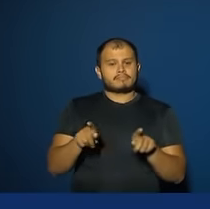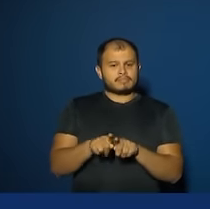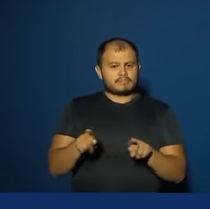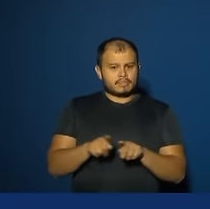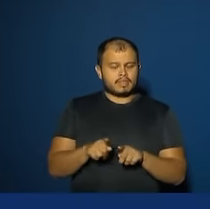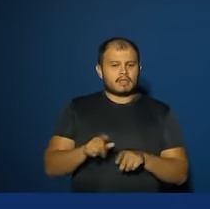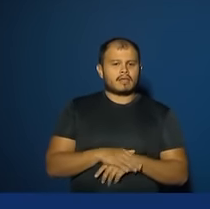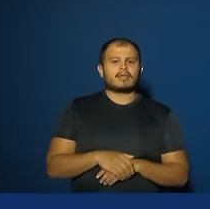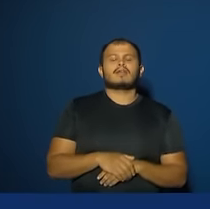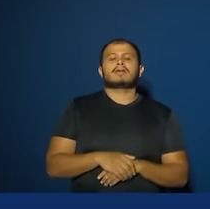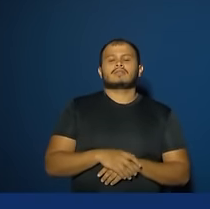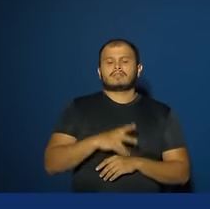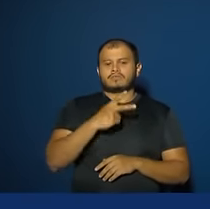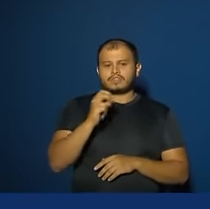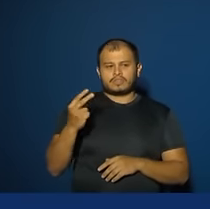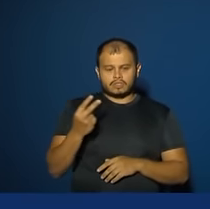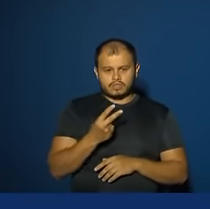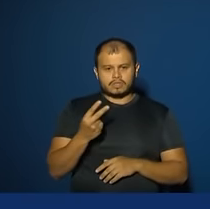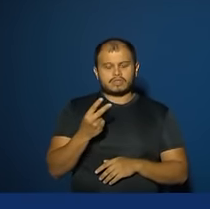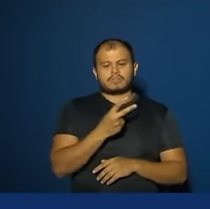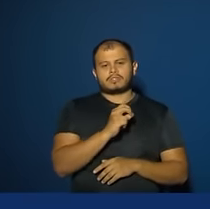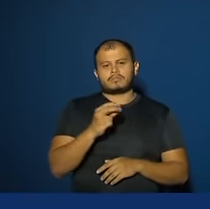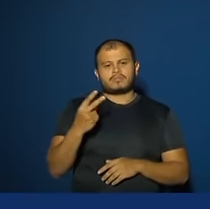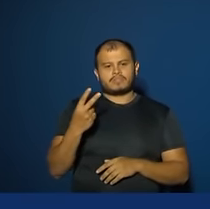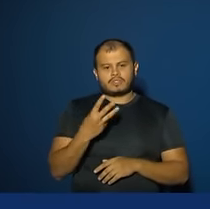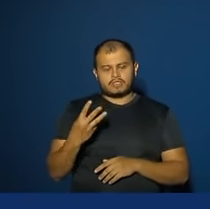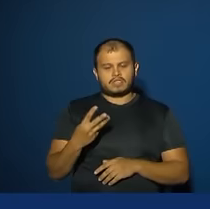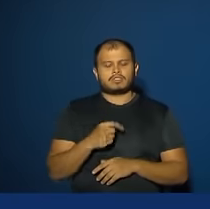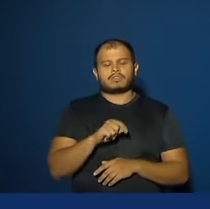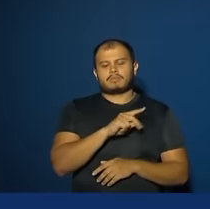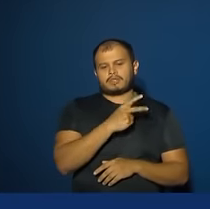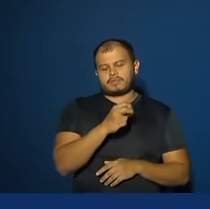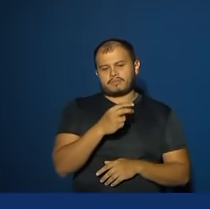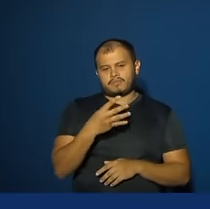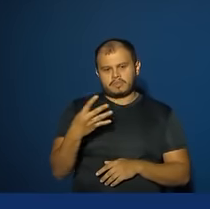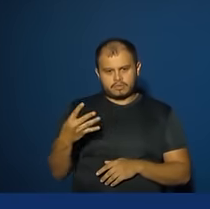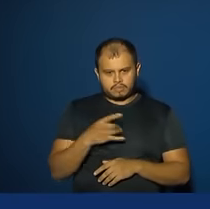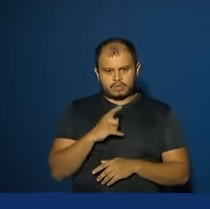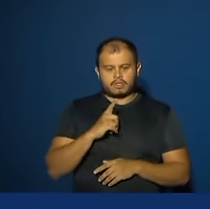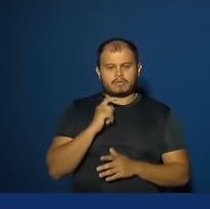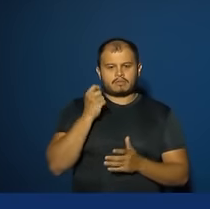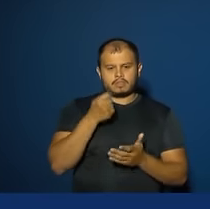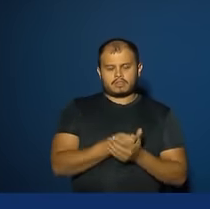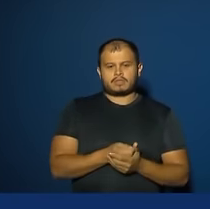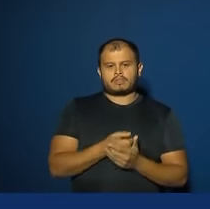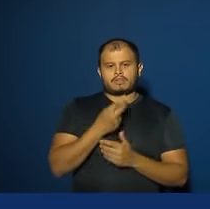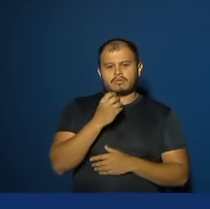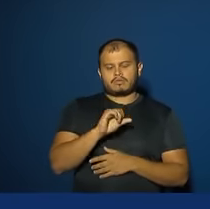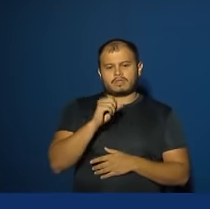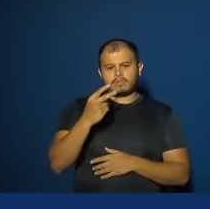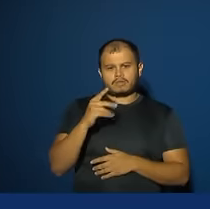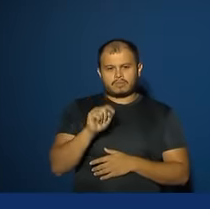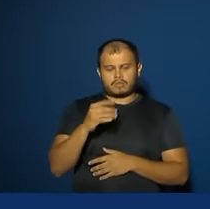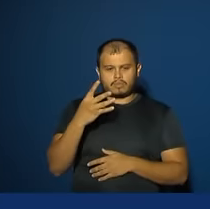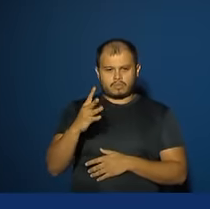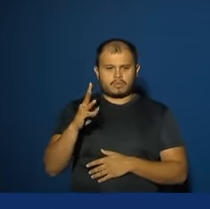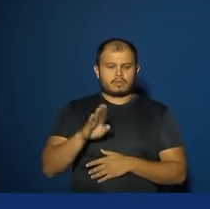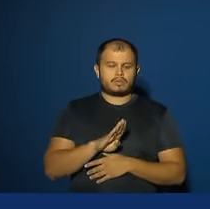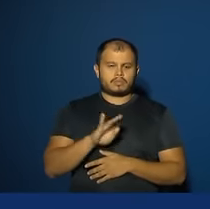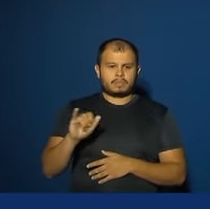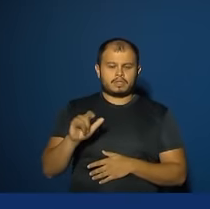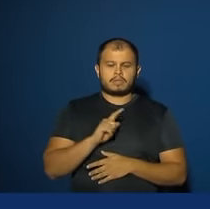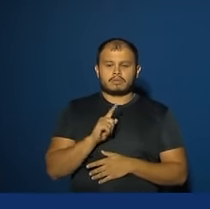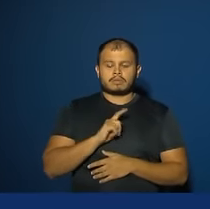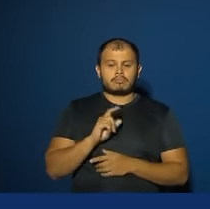22, precatórios de 23 e uma parte do precatórios desse ano de 24, aqueles 92,4 bilhões. Esse ano, ninguém estima